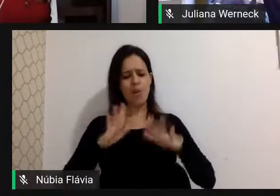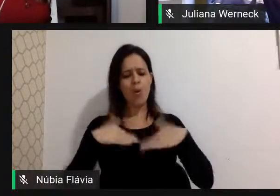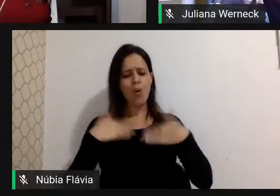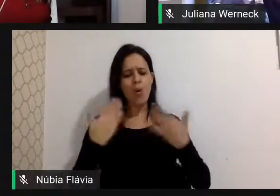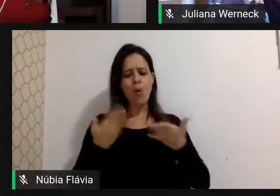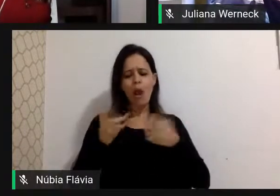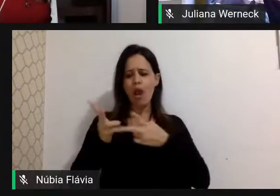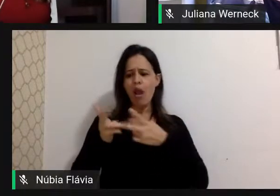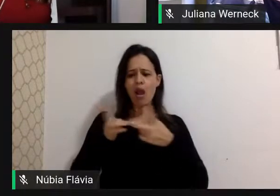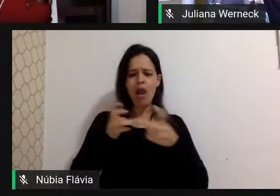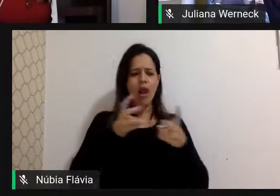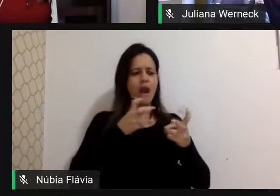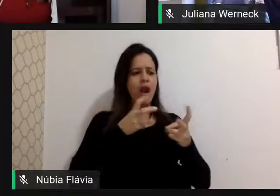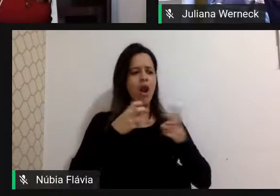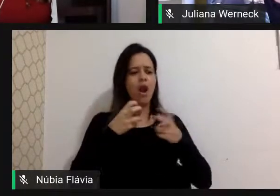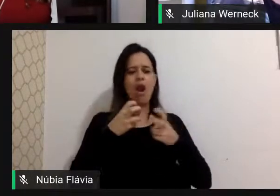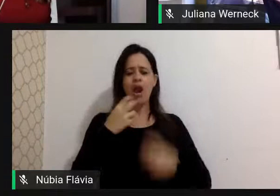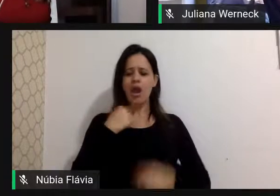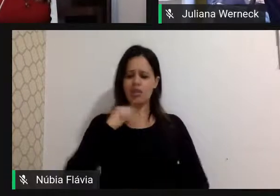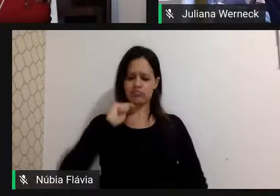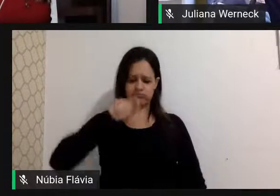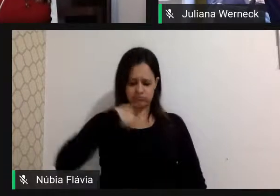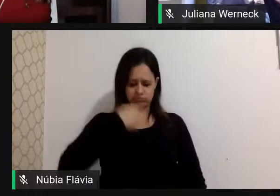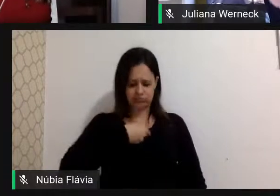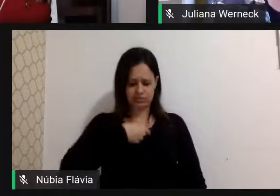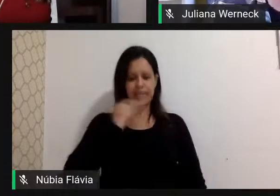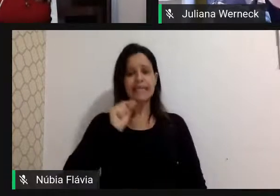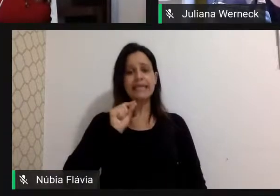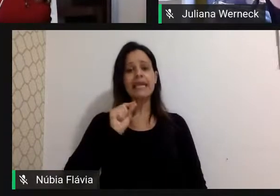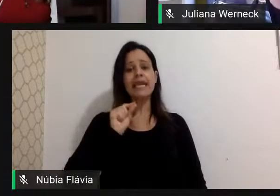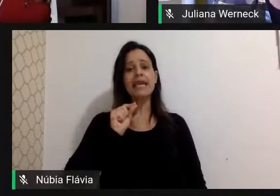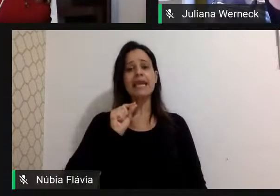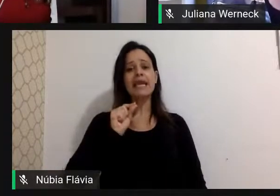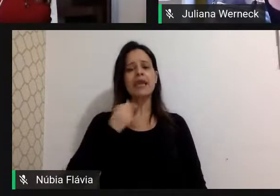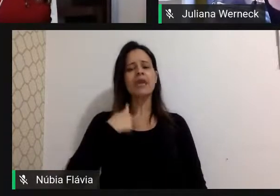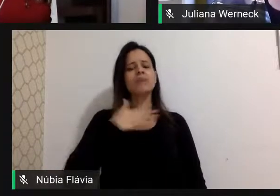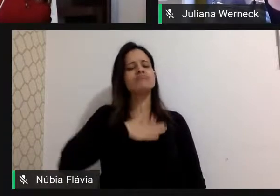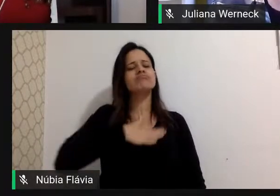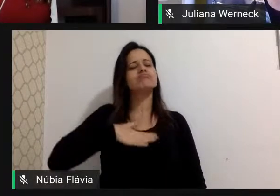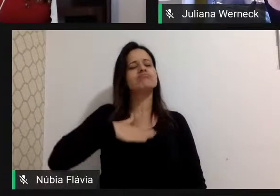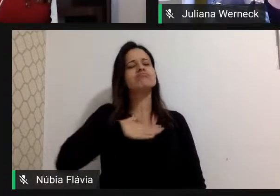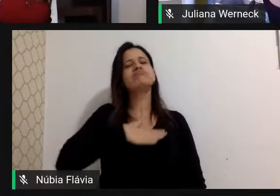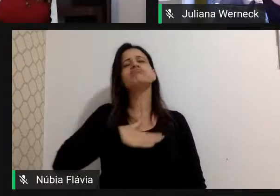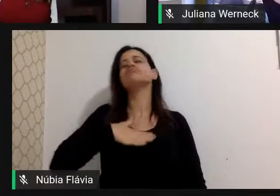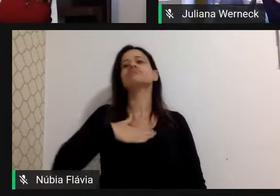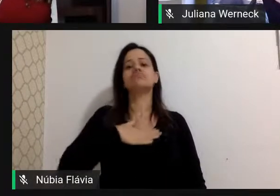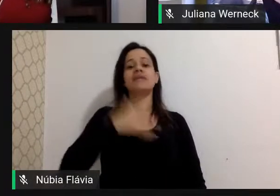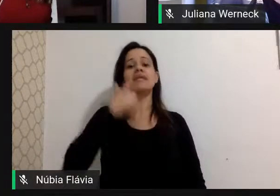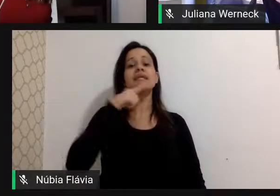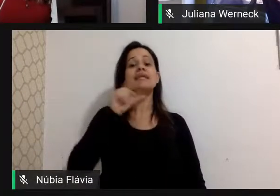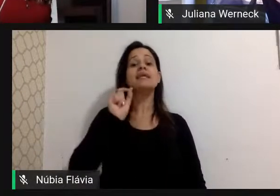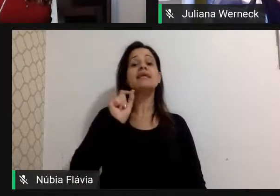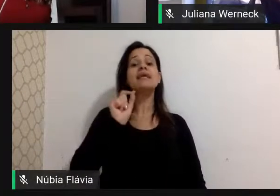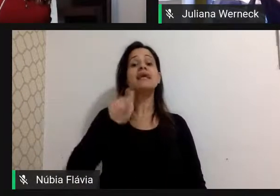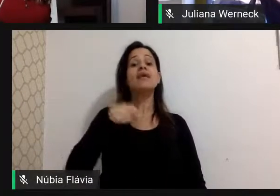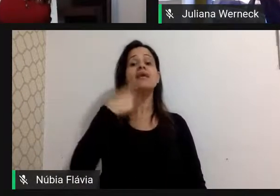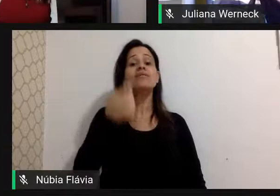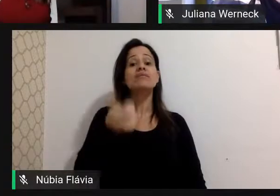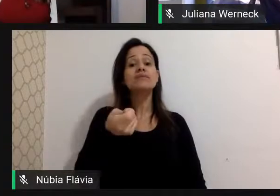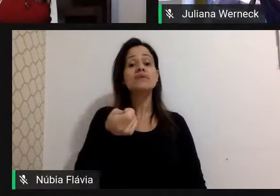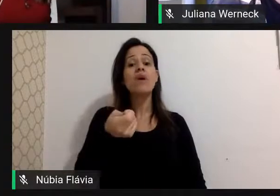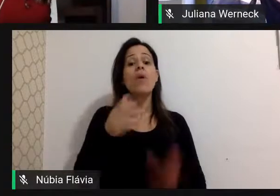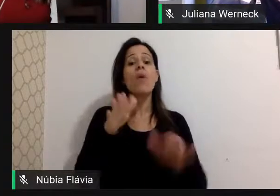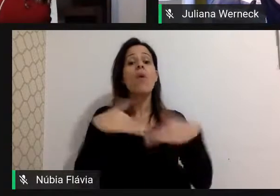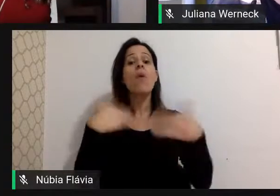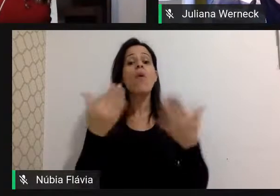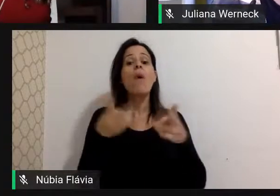você tem sobre quem você é. Então, assim, eu gosto de deixar essa pergunta: quem é você? Qual a percepção que